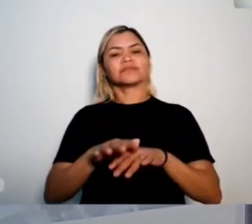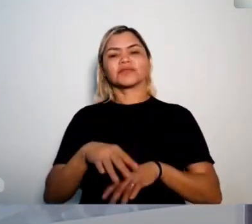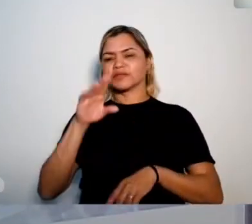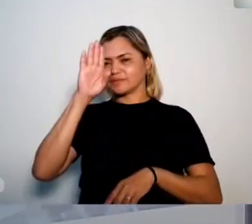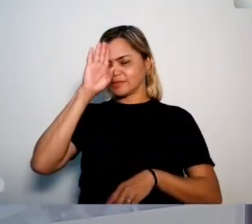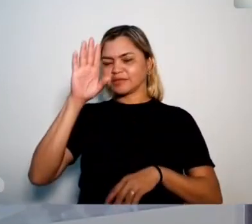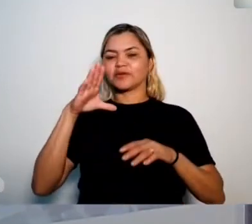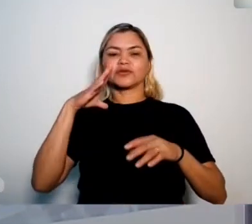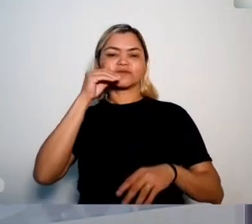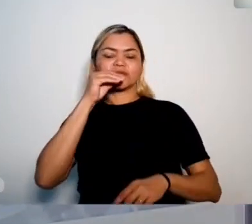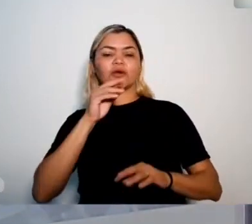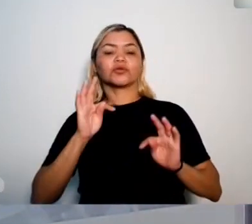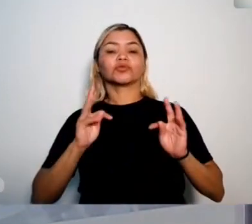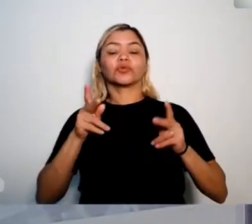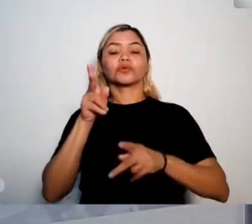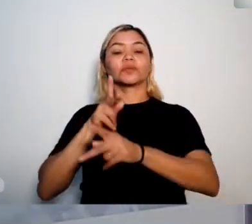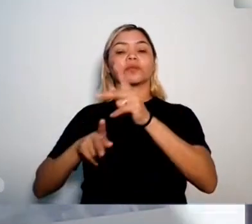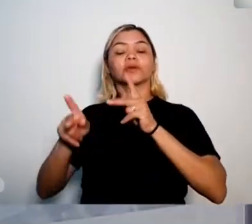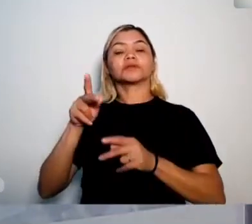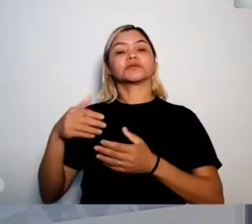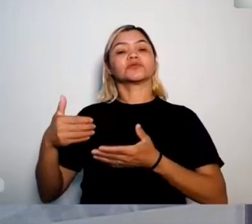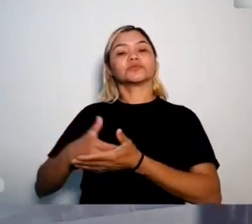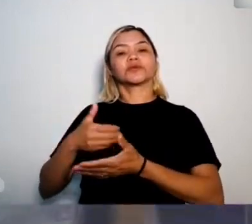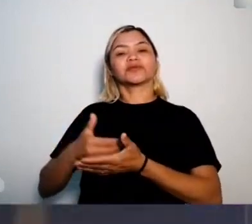toda a população de Botucatu. Muito obrigado.